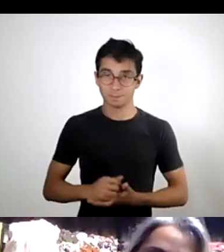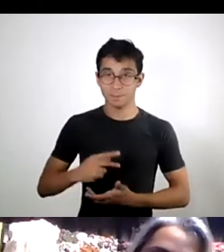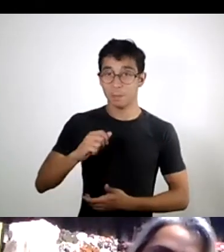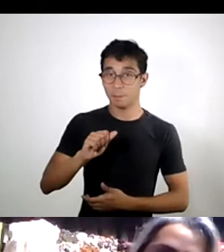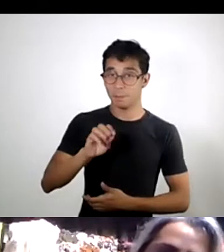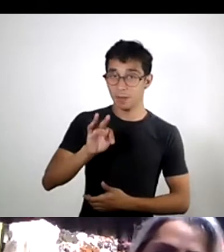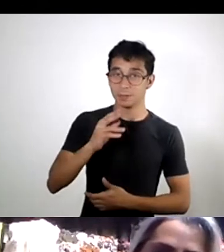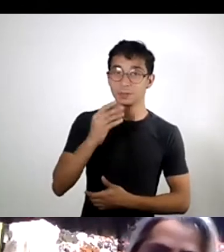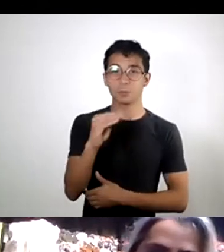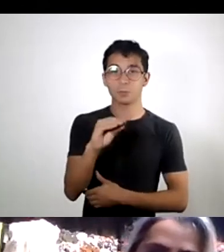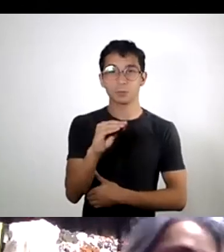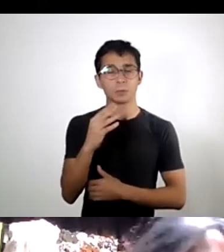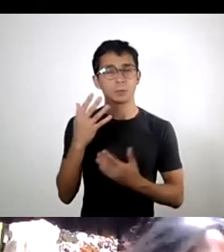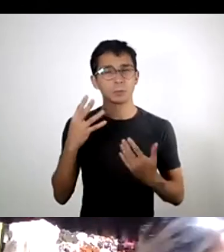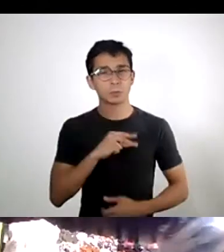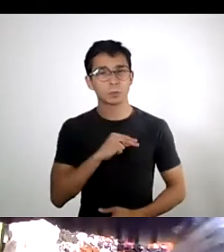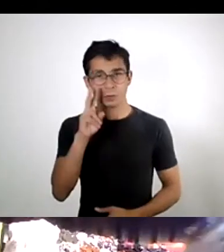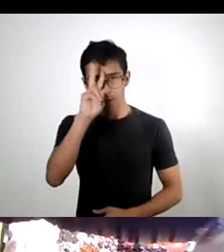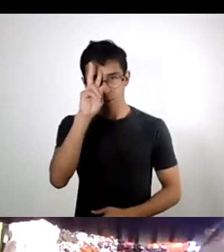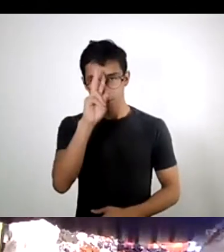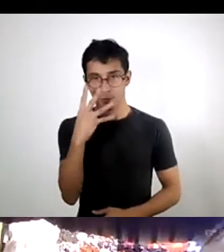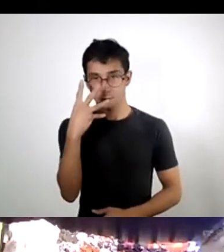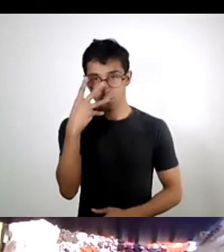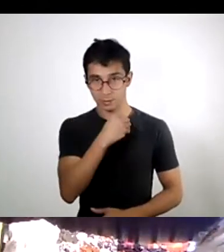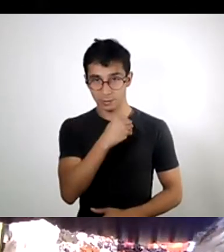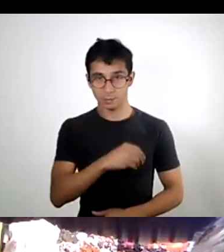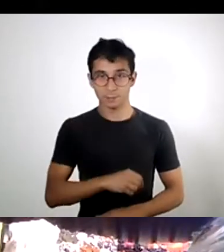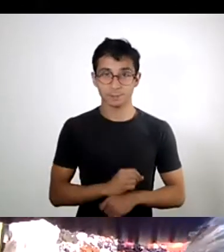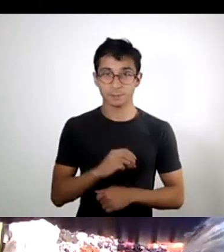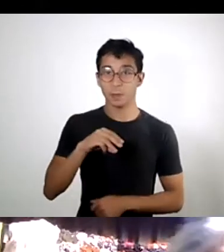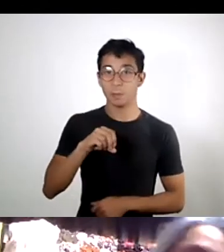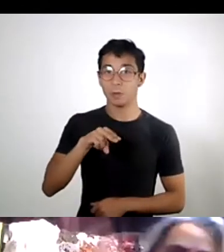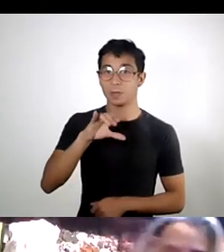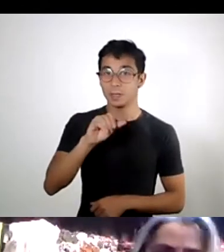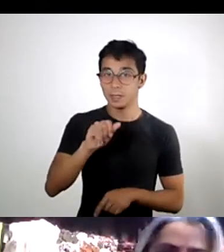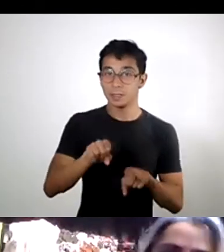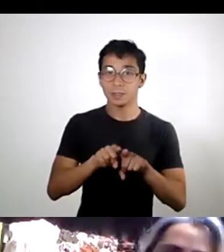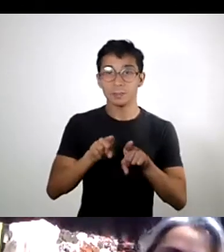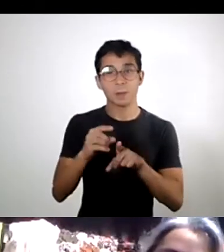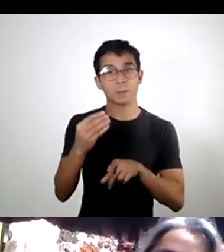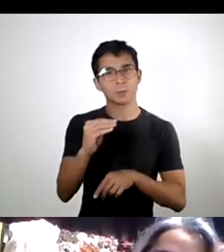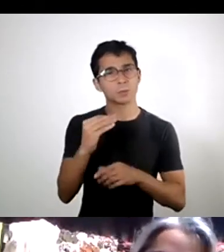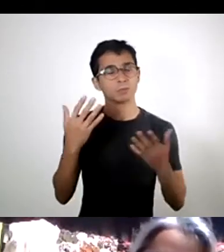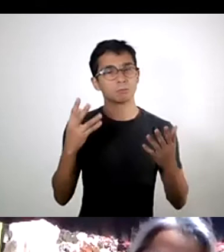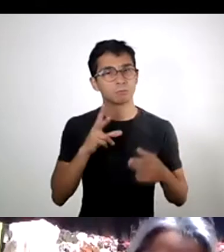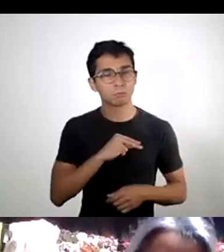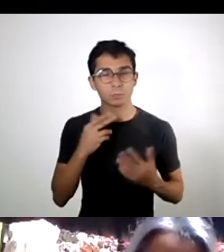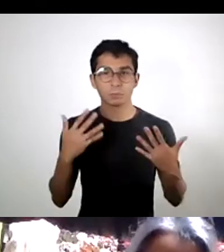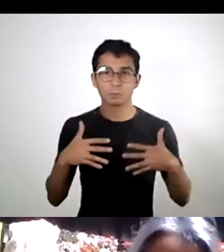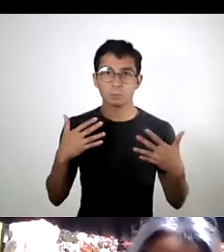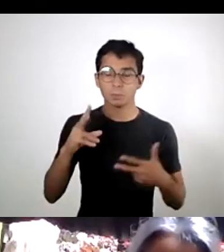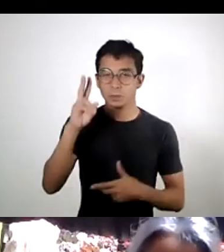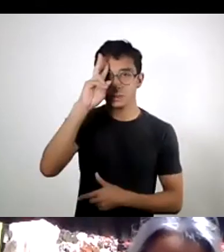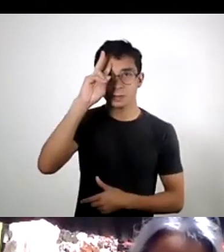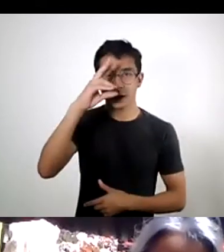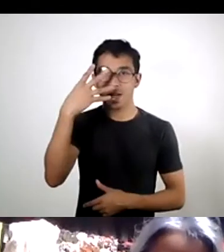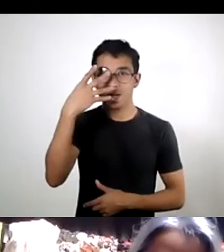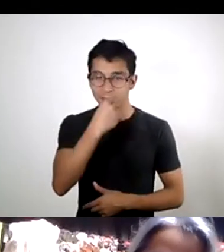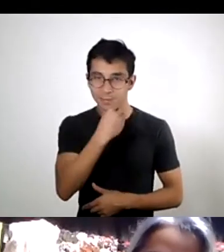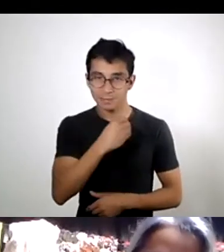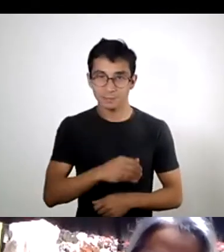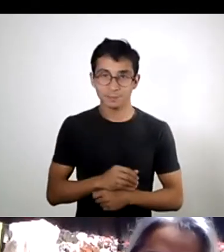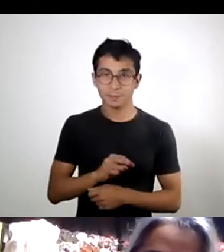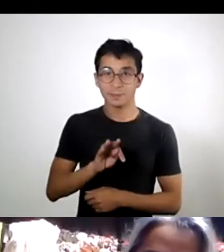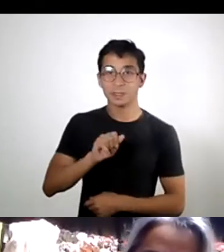lindo. A Mônica também falou que é lindo. A Tatiane disse que gostou muito do livro e está